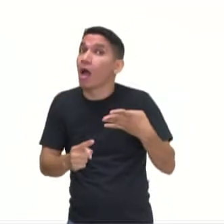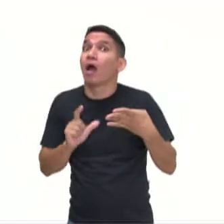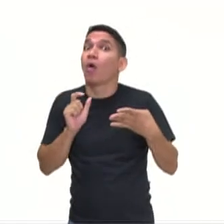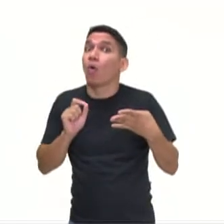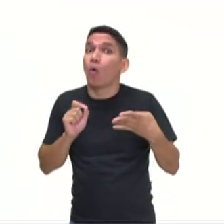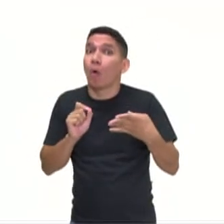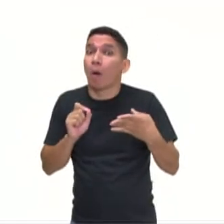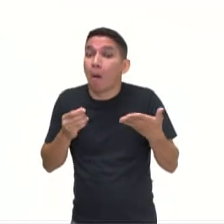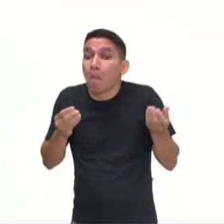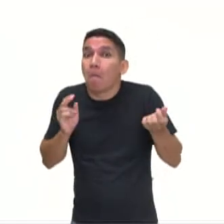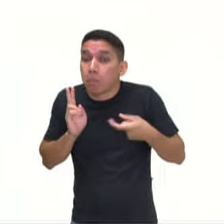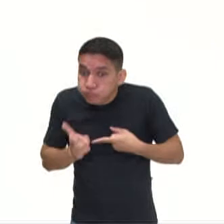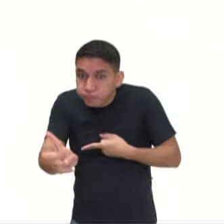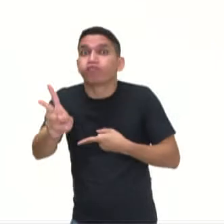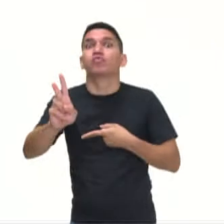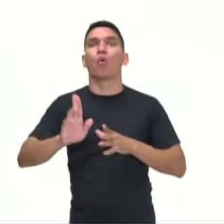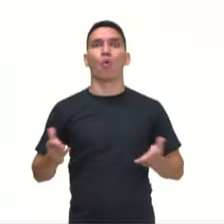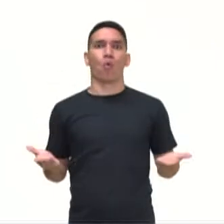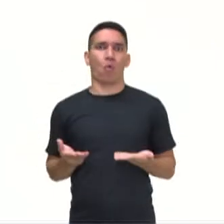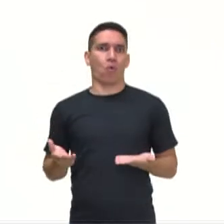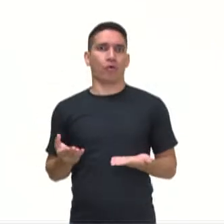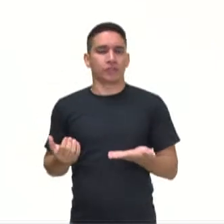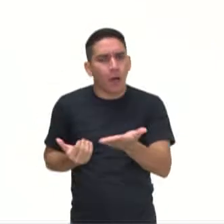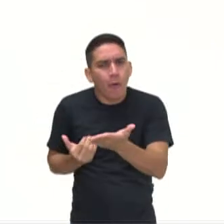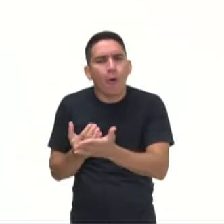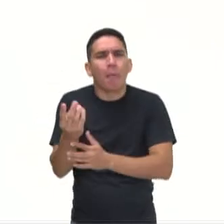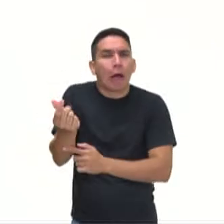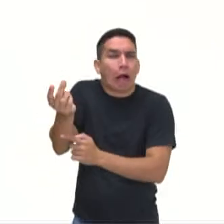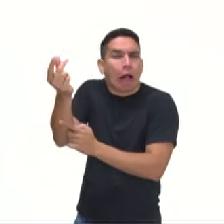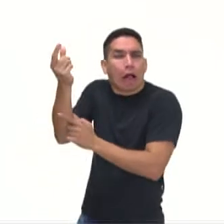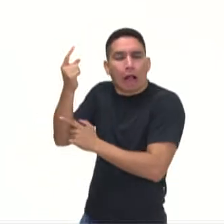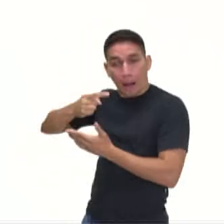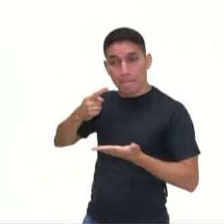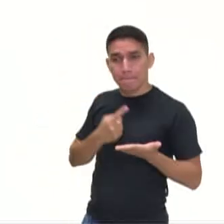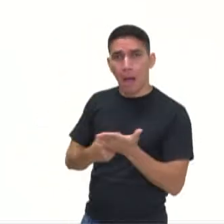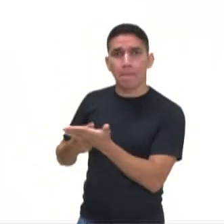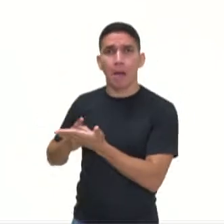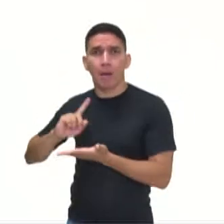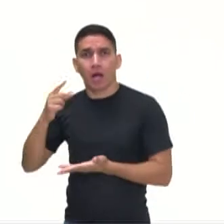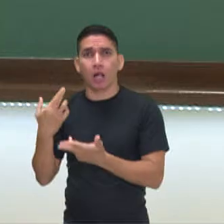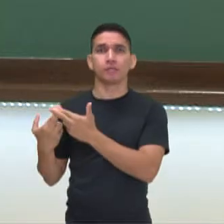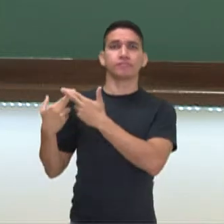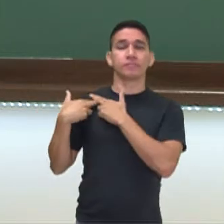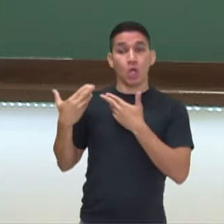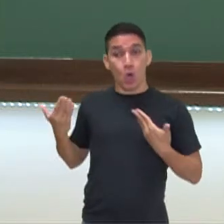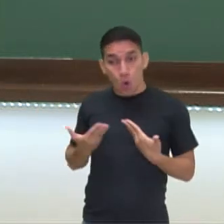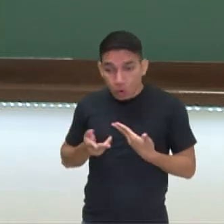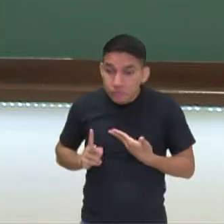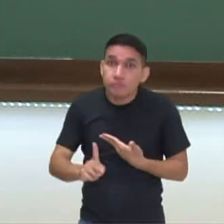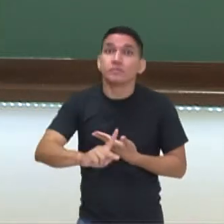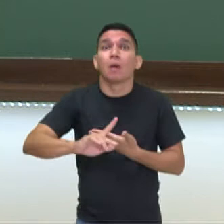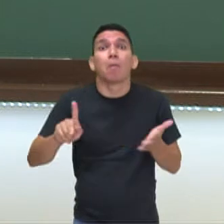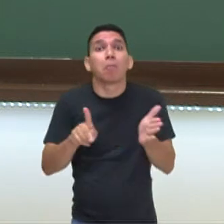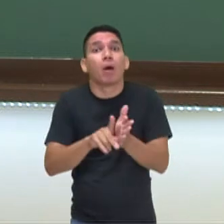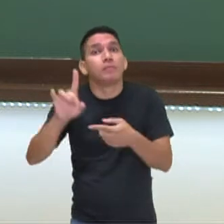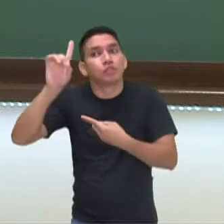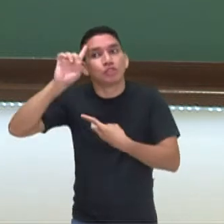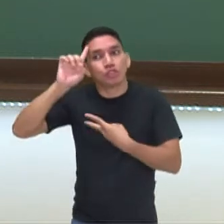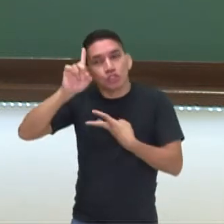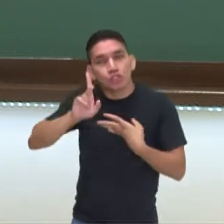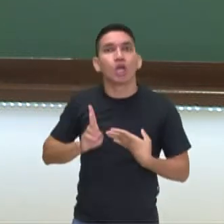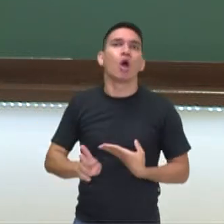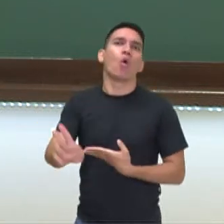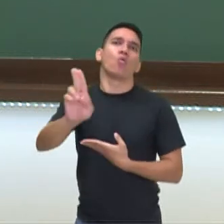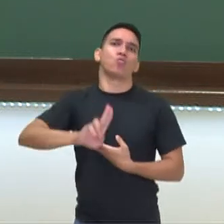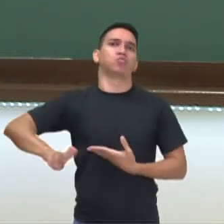nos dias de hoje. Surgida na antiguidade para marcar nossos compromissos, hoje é um item do nosso dia a dia